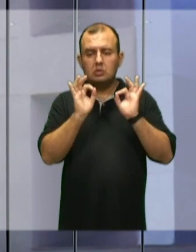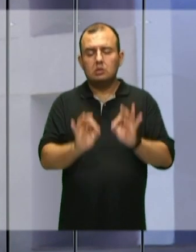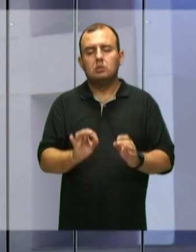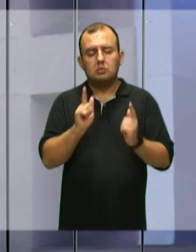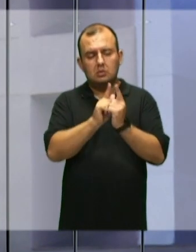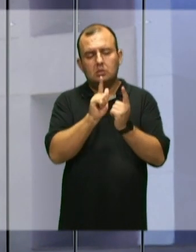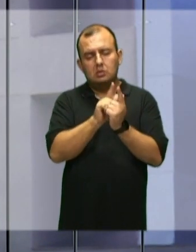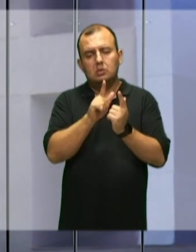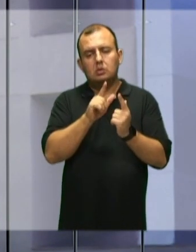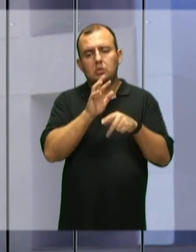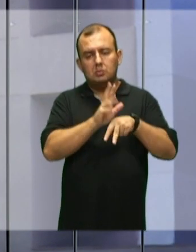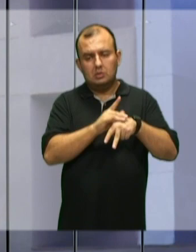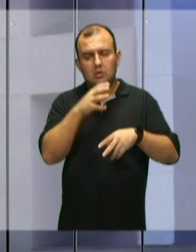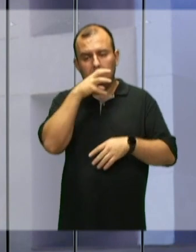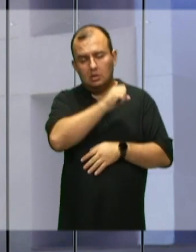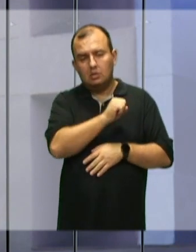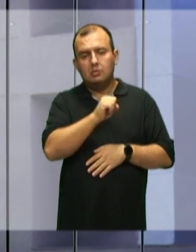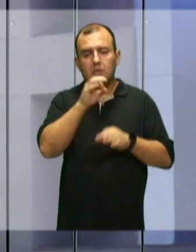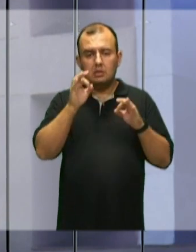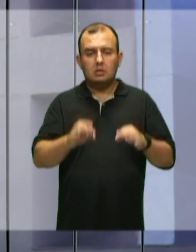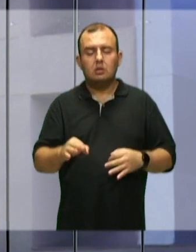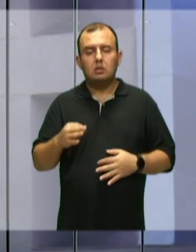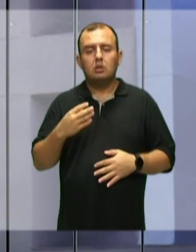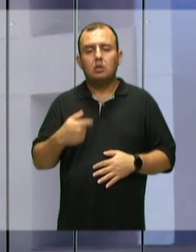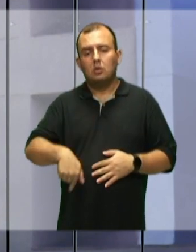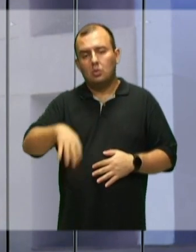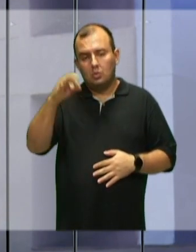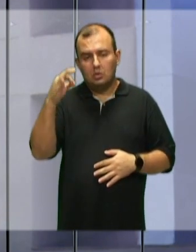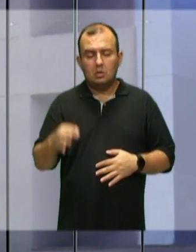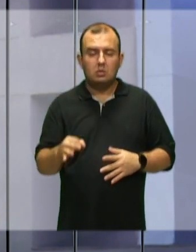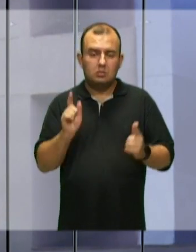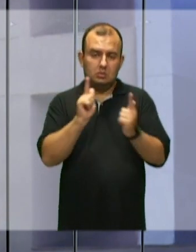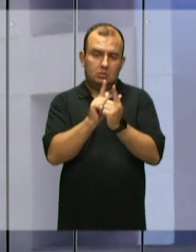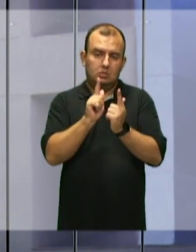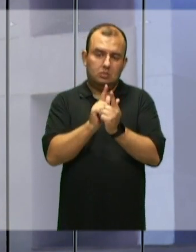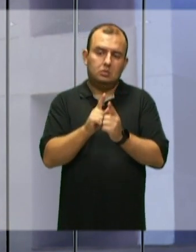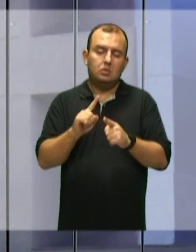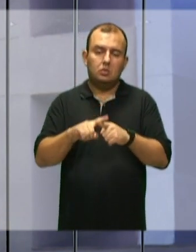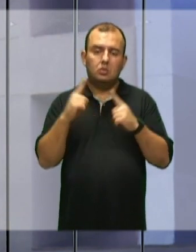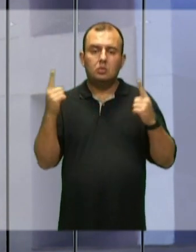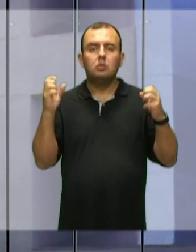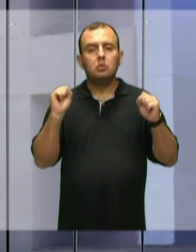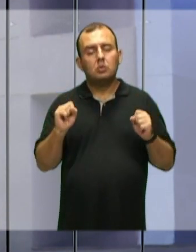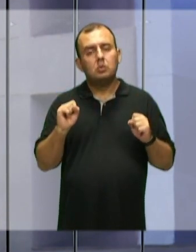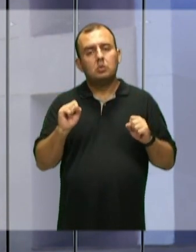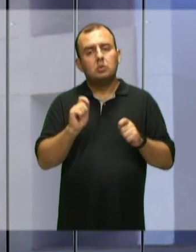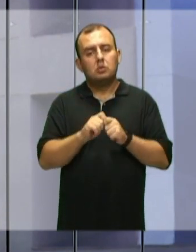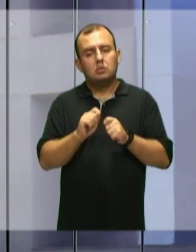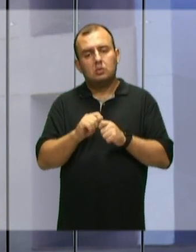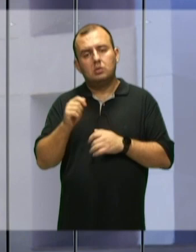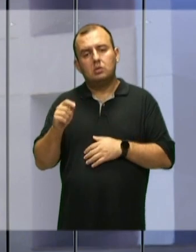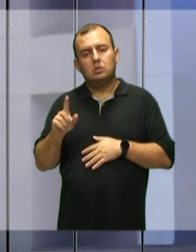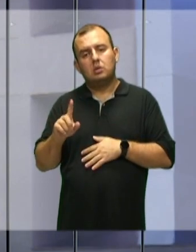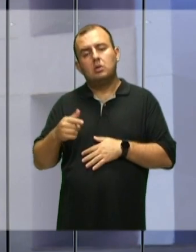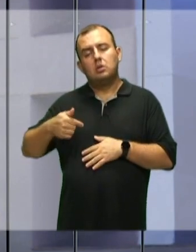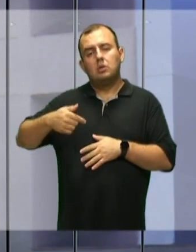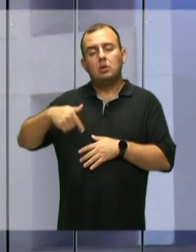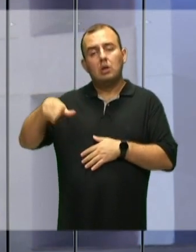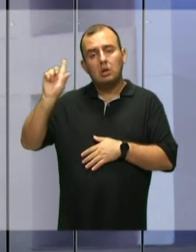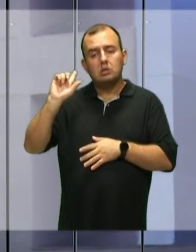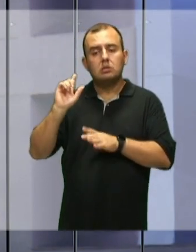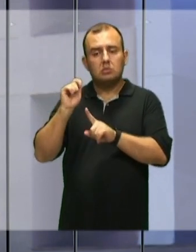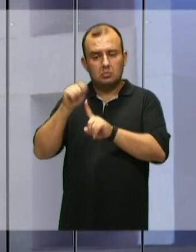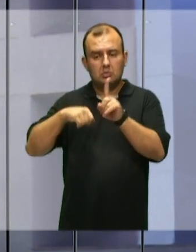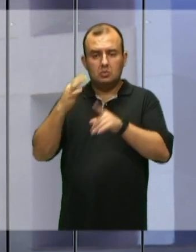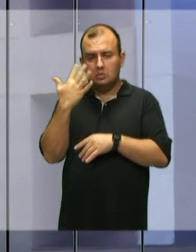de forma rápida e eficaz trazendo qualidade pro atendimento também né mas como disse poderia ter sido feito lá em fevereiro já no início